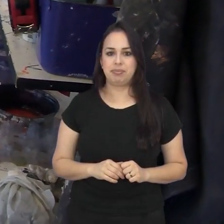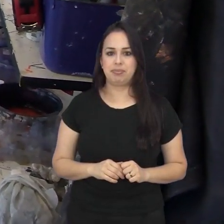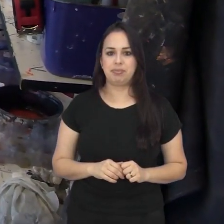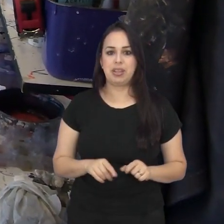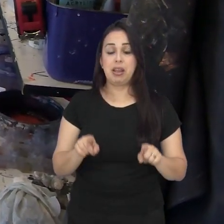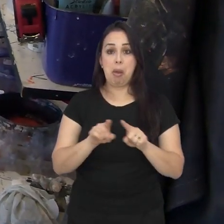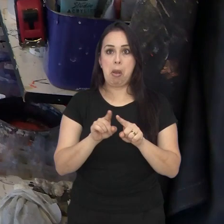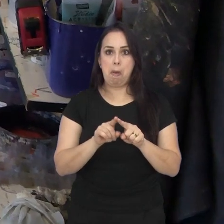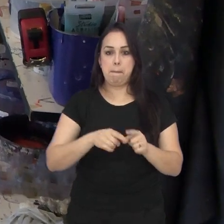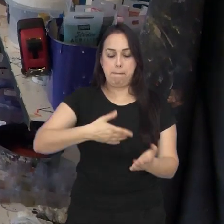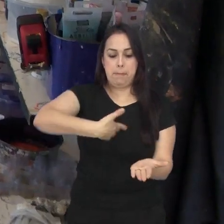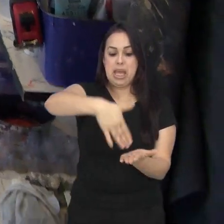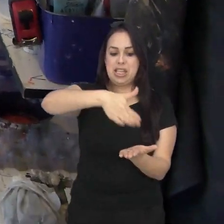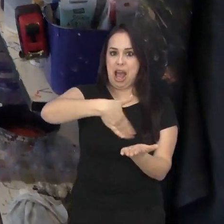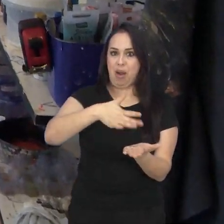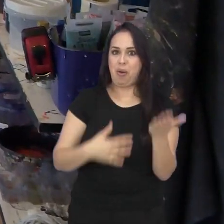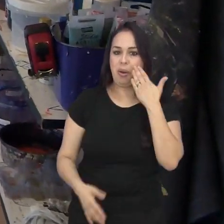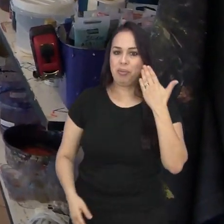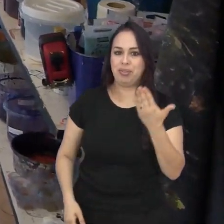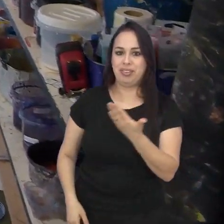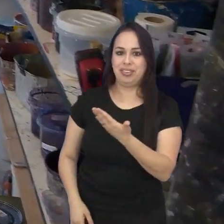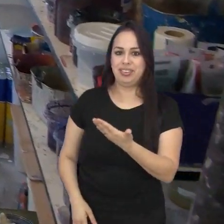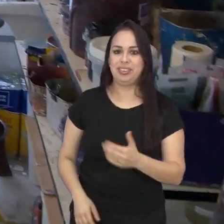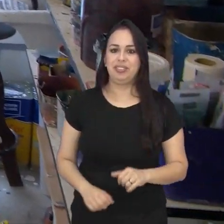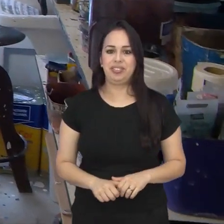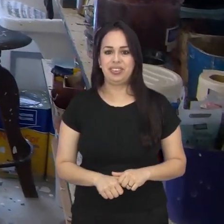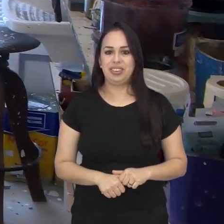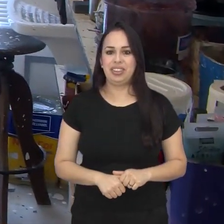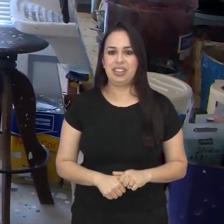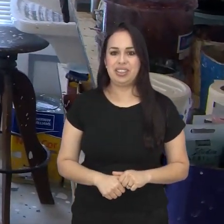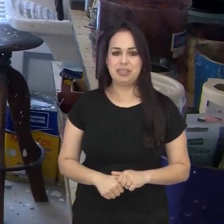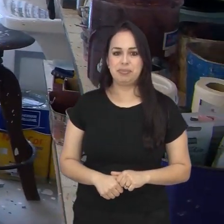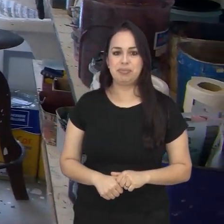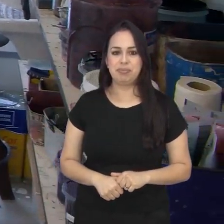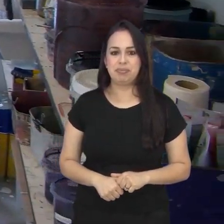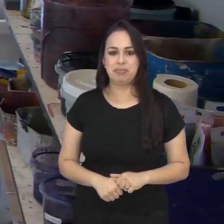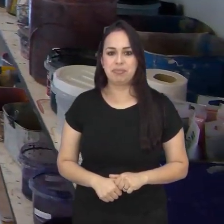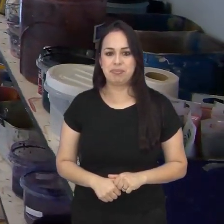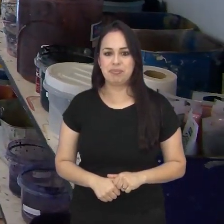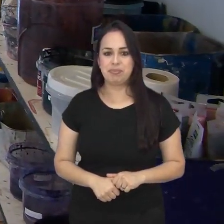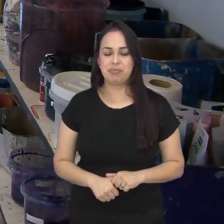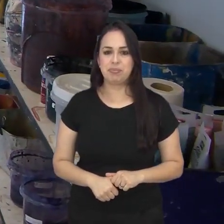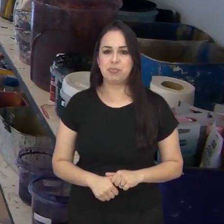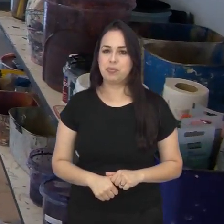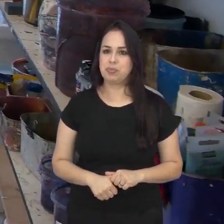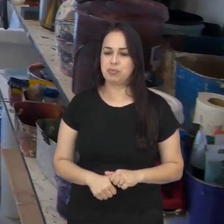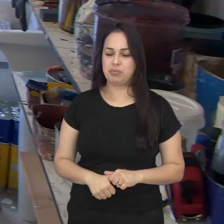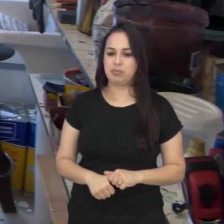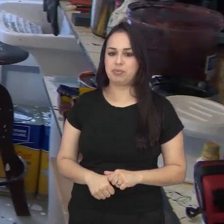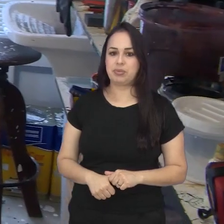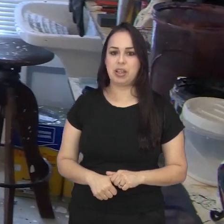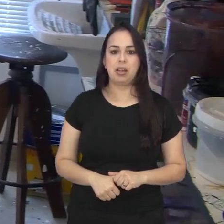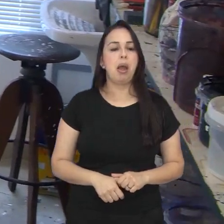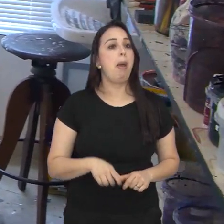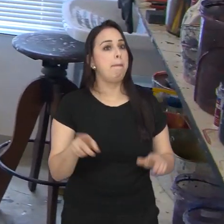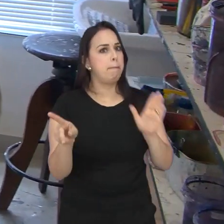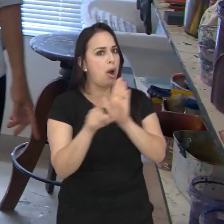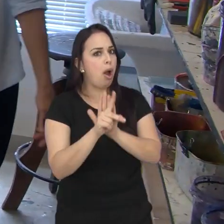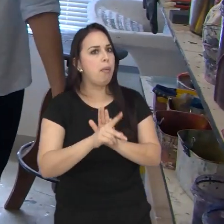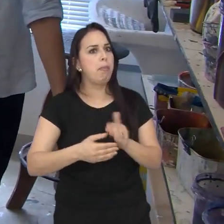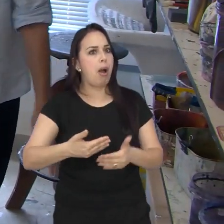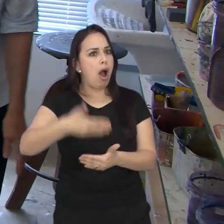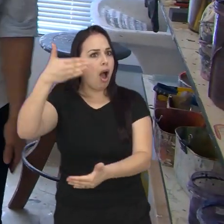Olha, esses pincéis também, que eu acho que são interessantes, né? Sim. E...